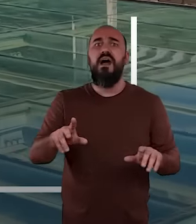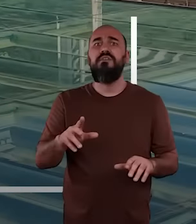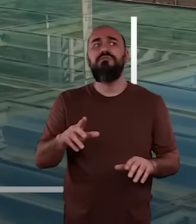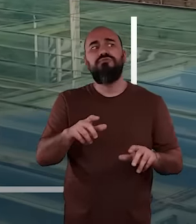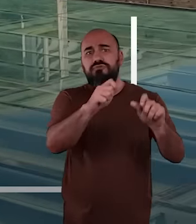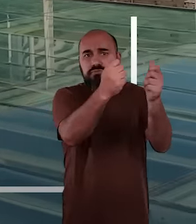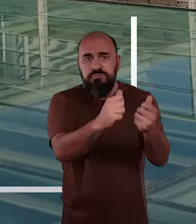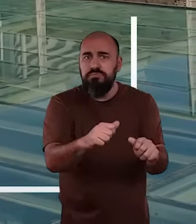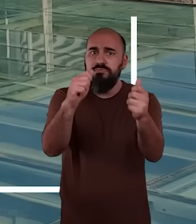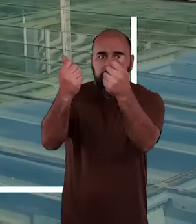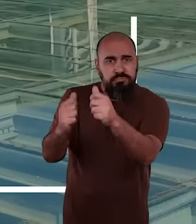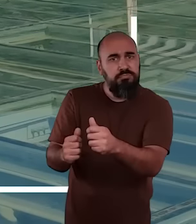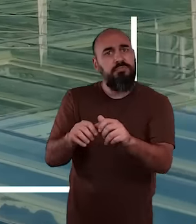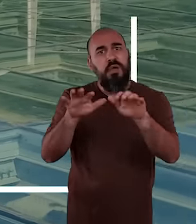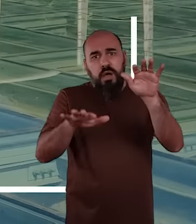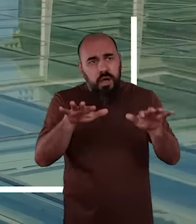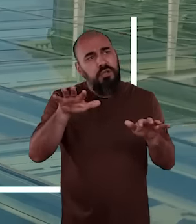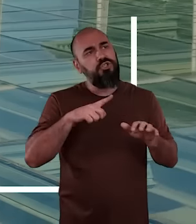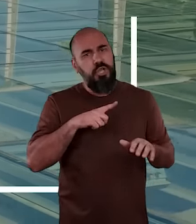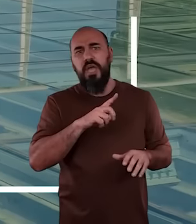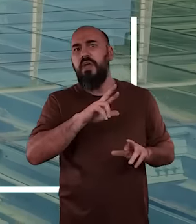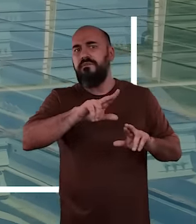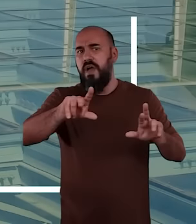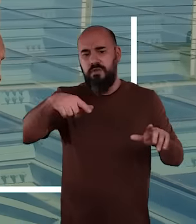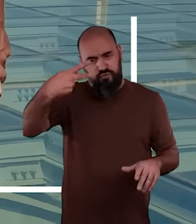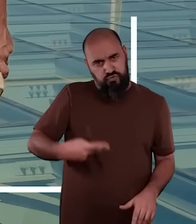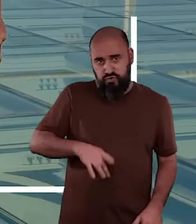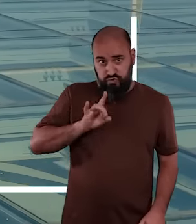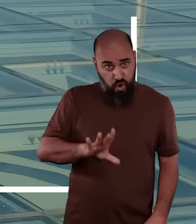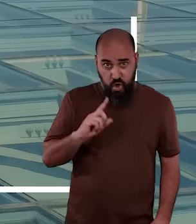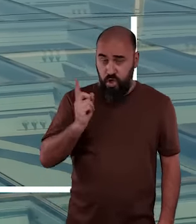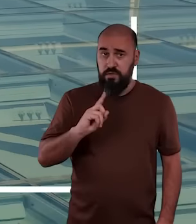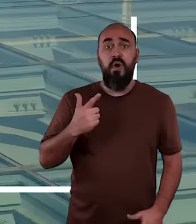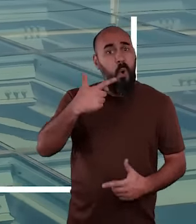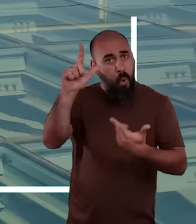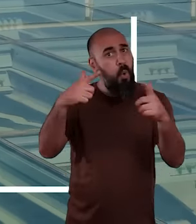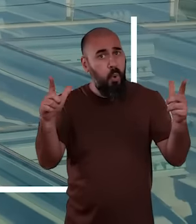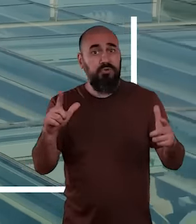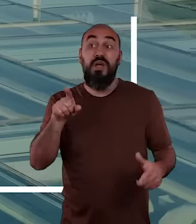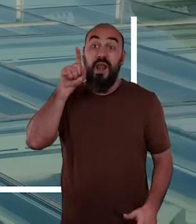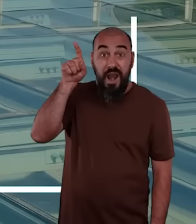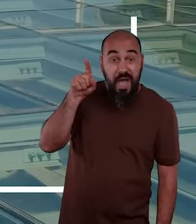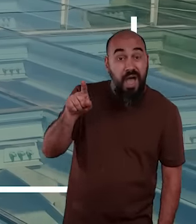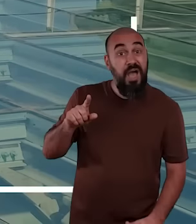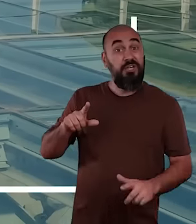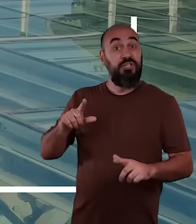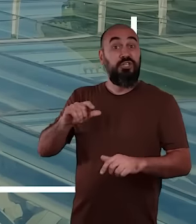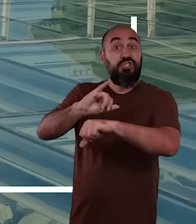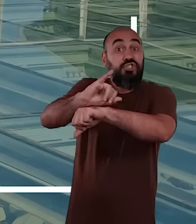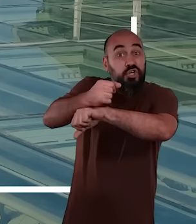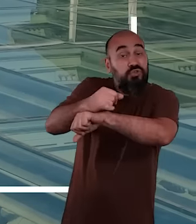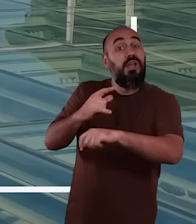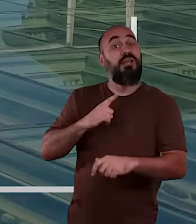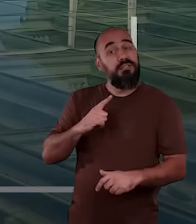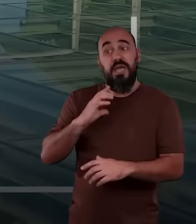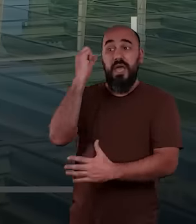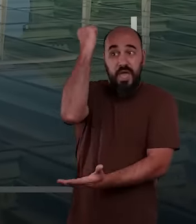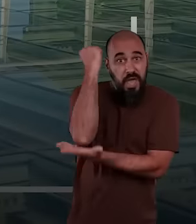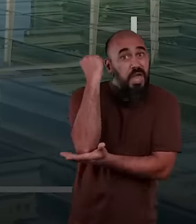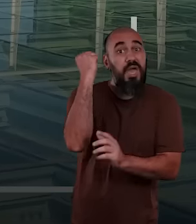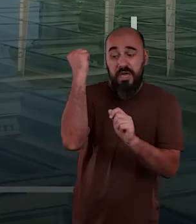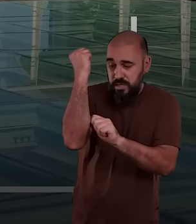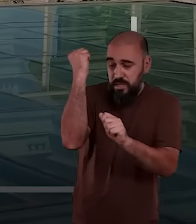também em sinagogas lá de Israel, como a sinagoga de Cafarnaum, demonstram esta cultura das pessoas de se tornarem colunas